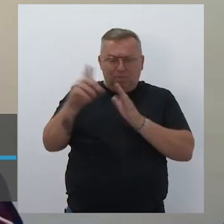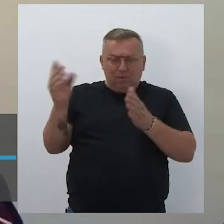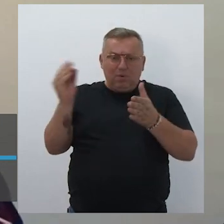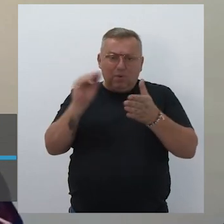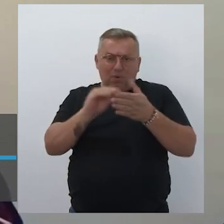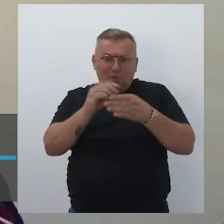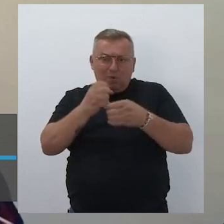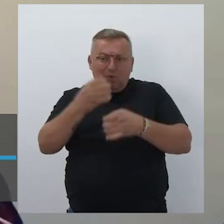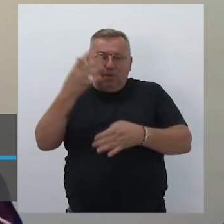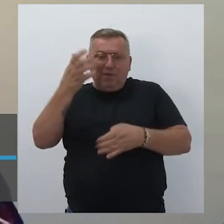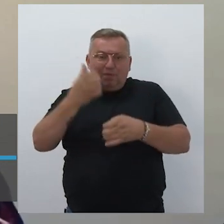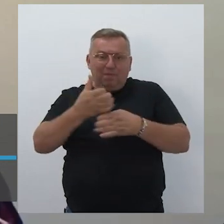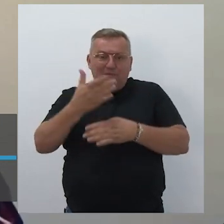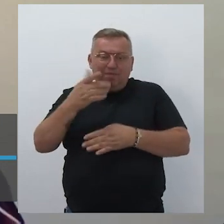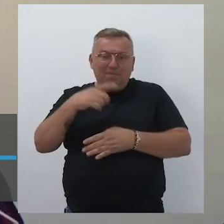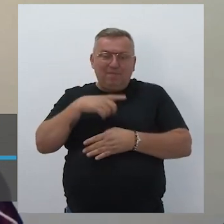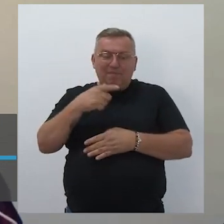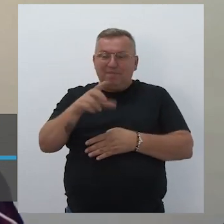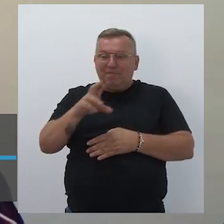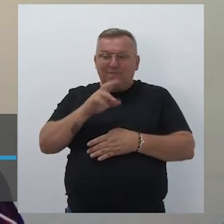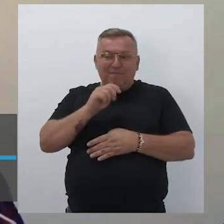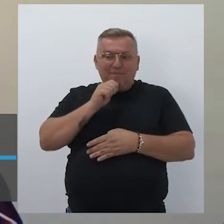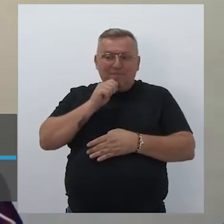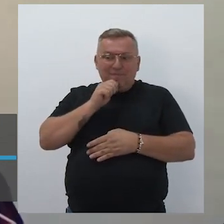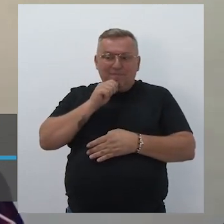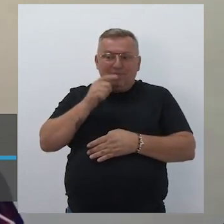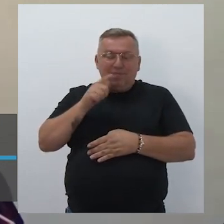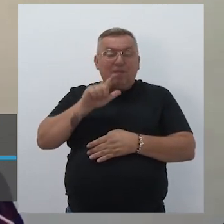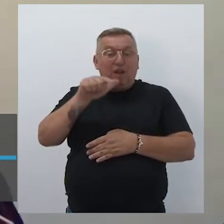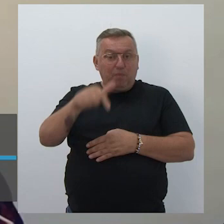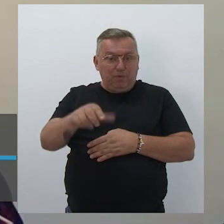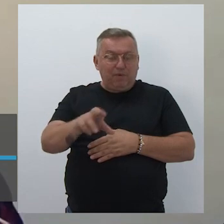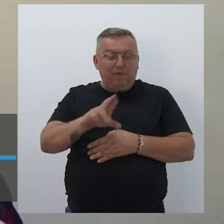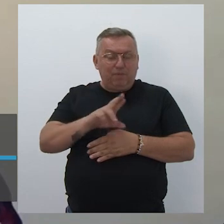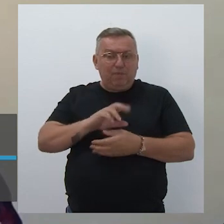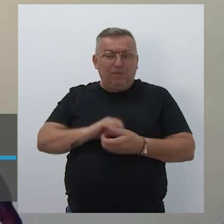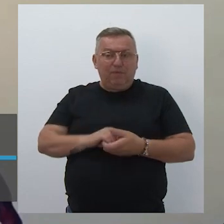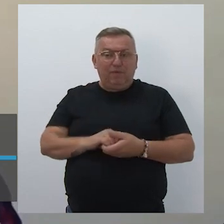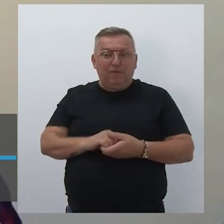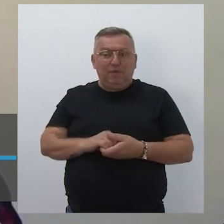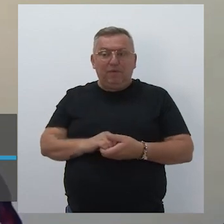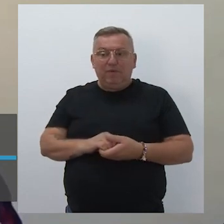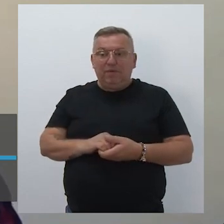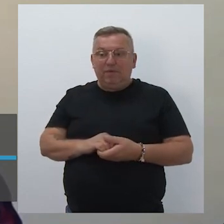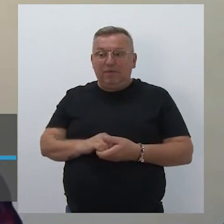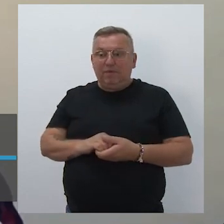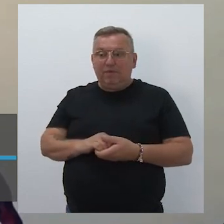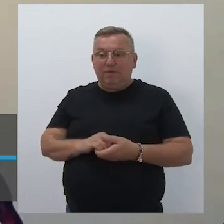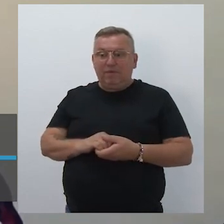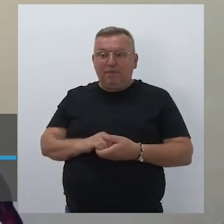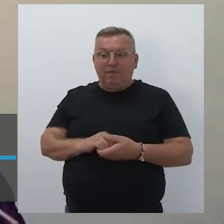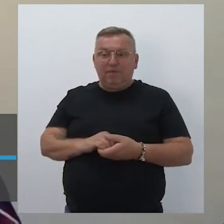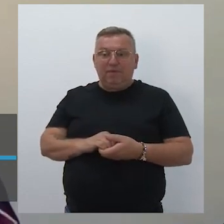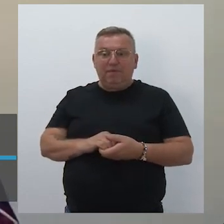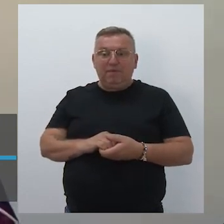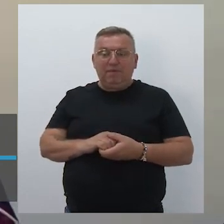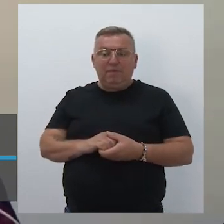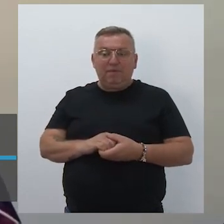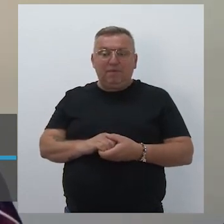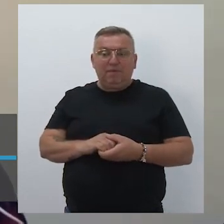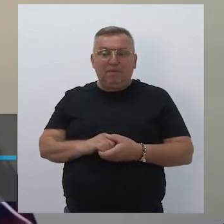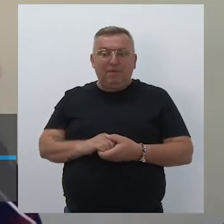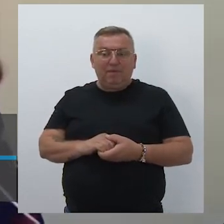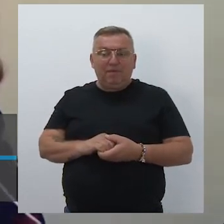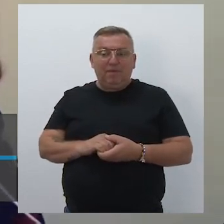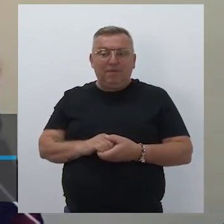colocar aí no chat, se a gente não responder agora, a gente depois coloca nas nossas perguntas e respostas. Adriana, com